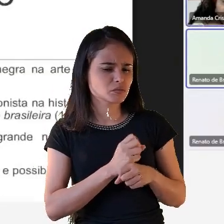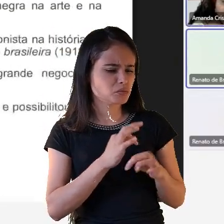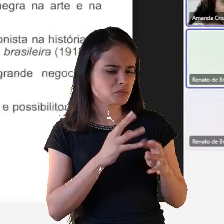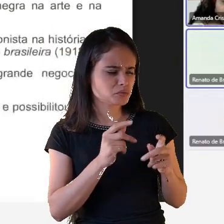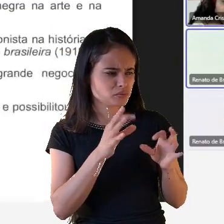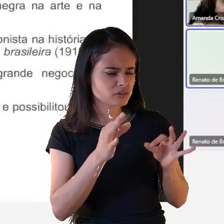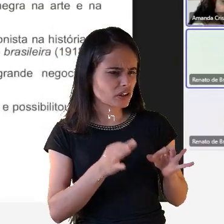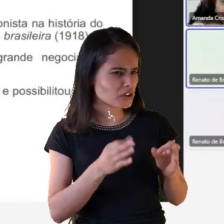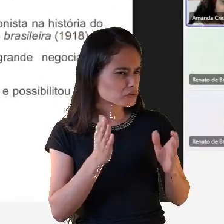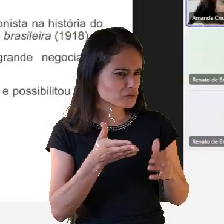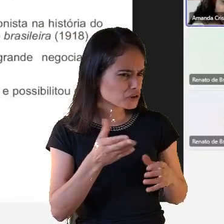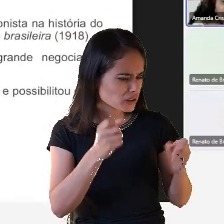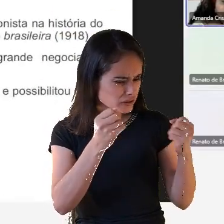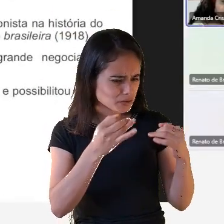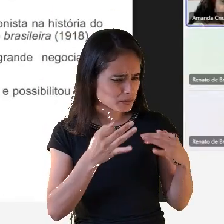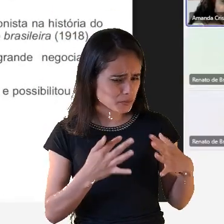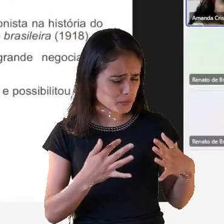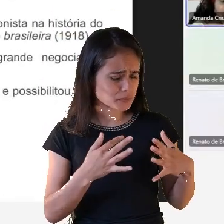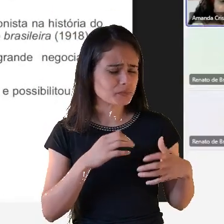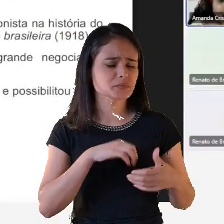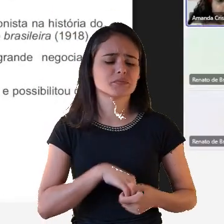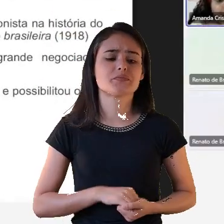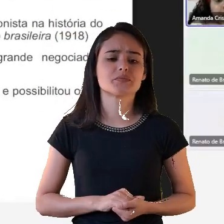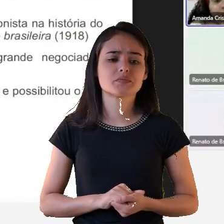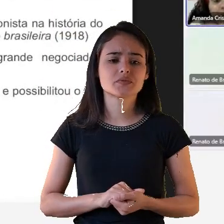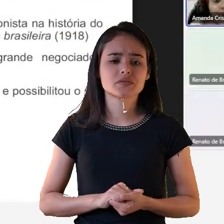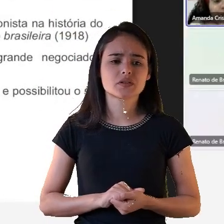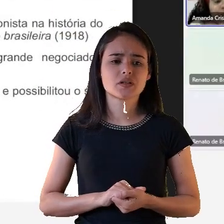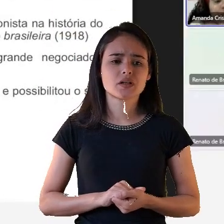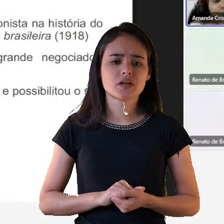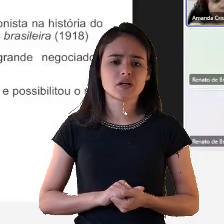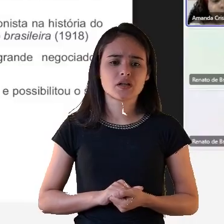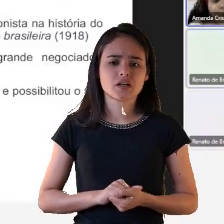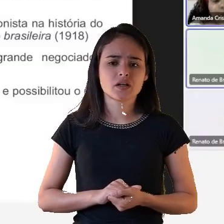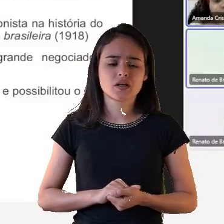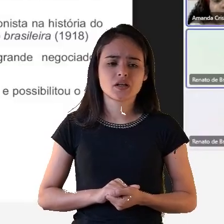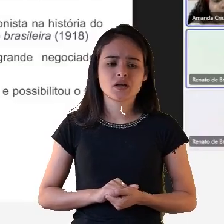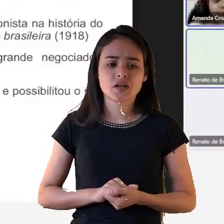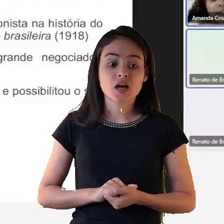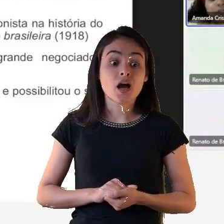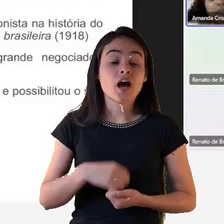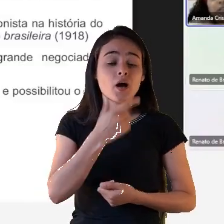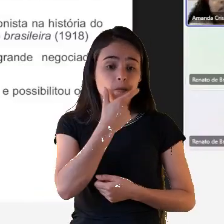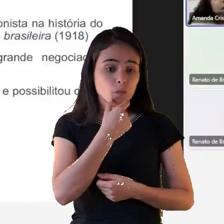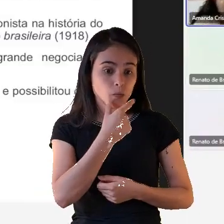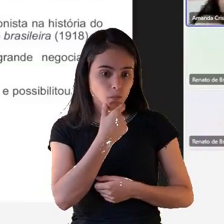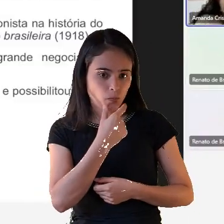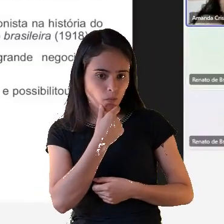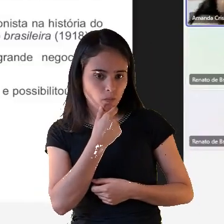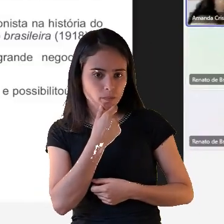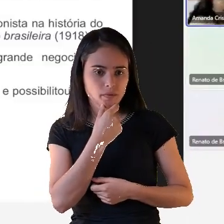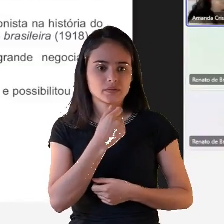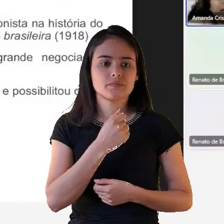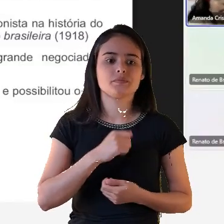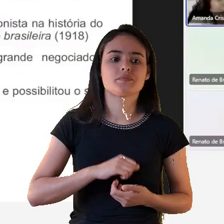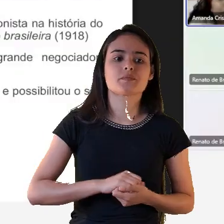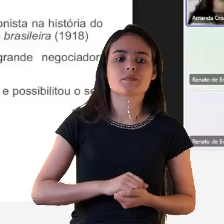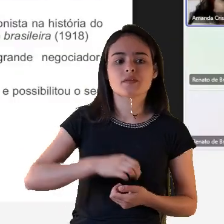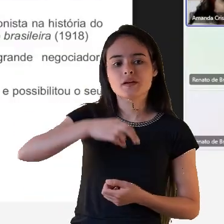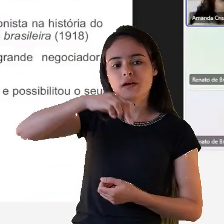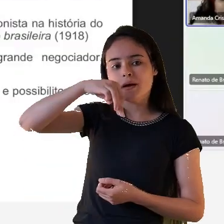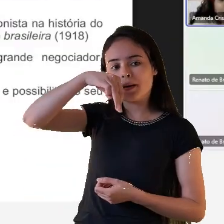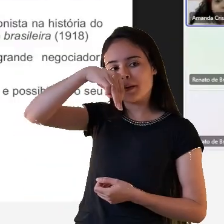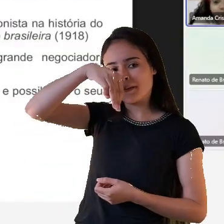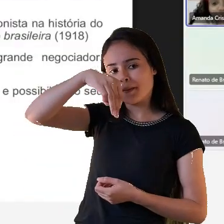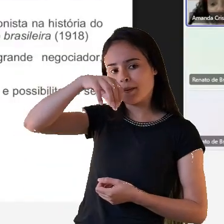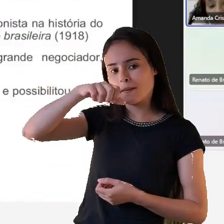porque, né, são informações repetidas. E o Manuel Quirino, então, ele,